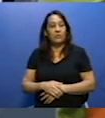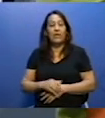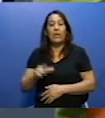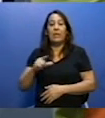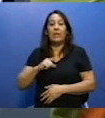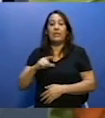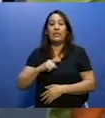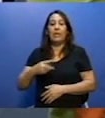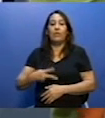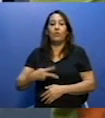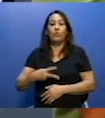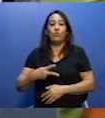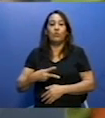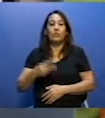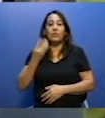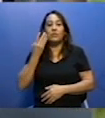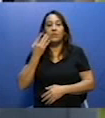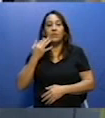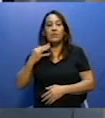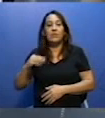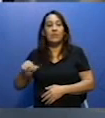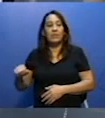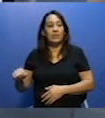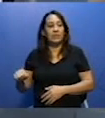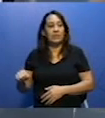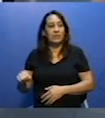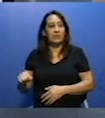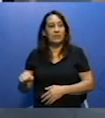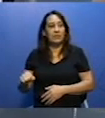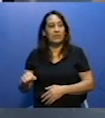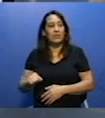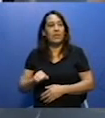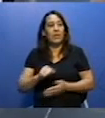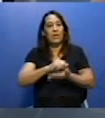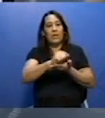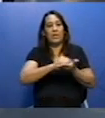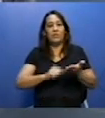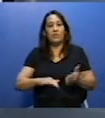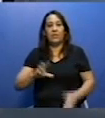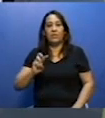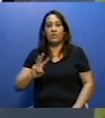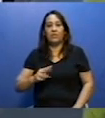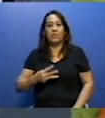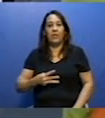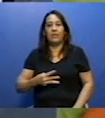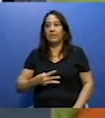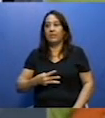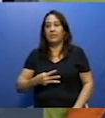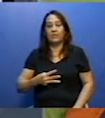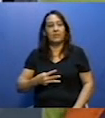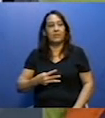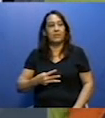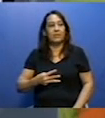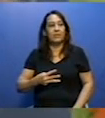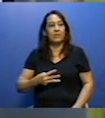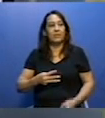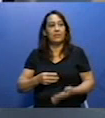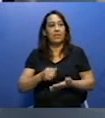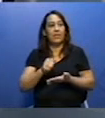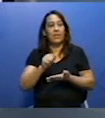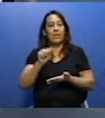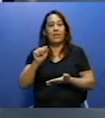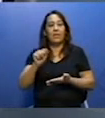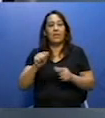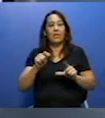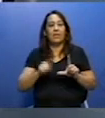embaixo. Podem circular. Olha lá, observa elas. Ó, letra A. Em que ruas